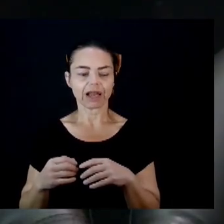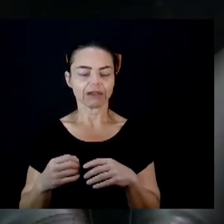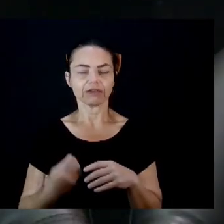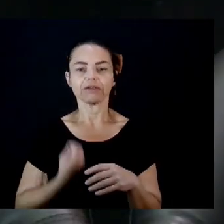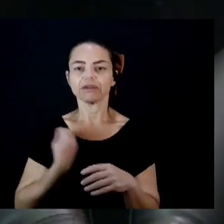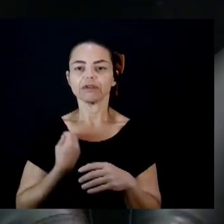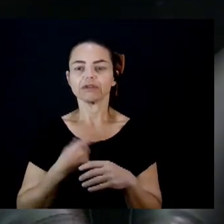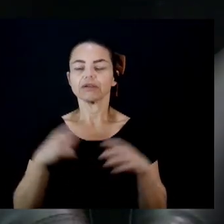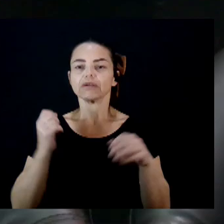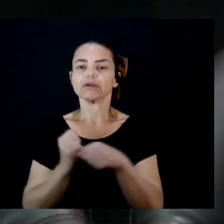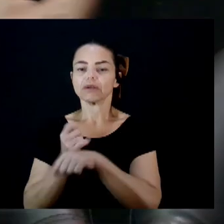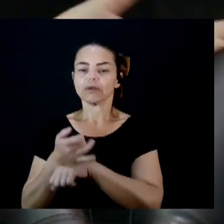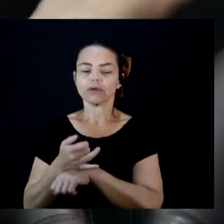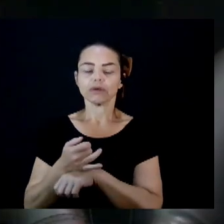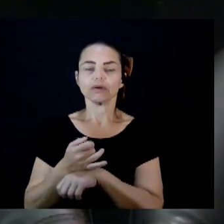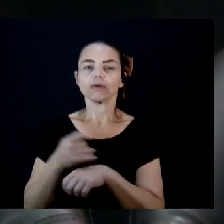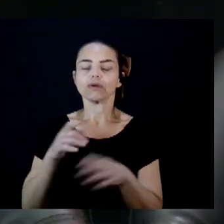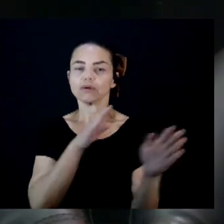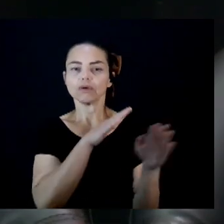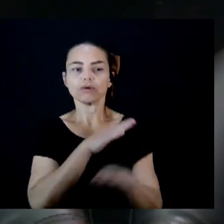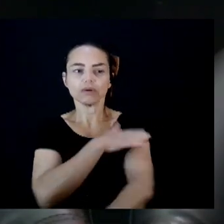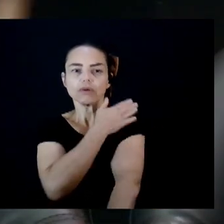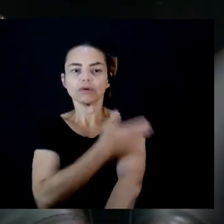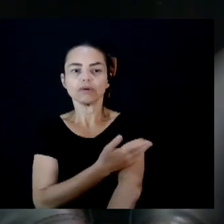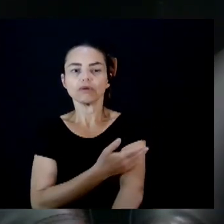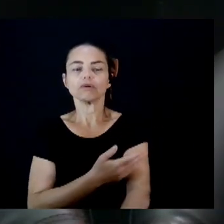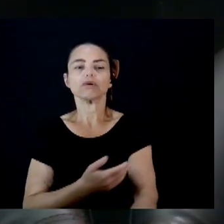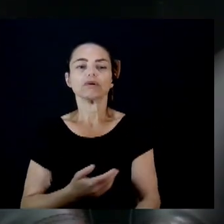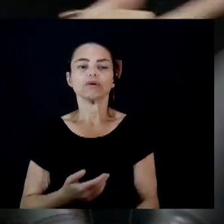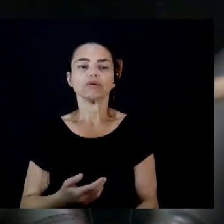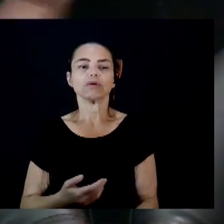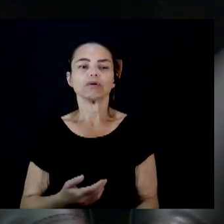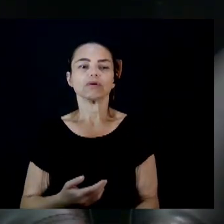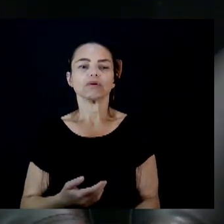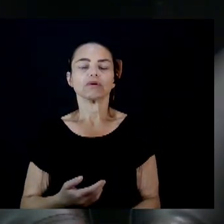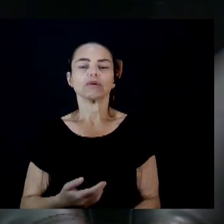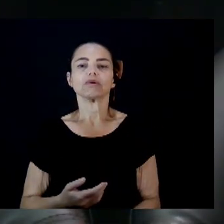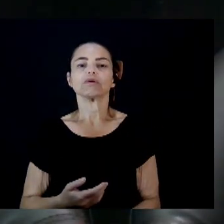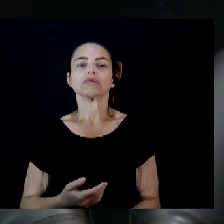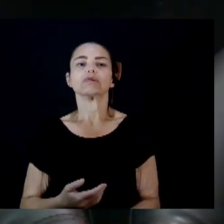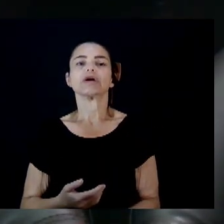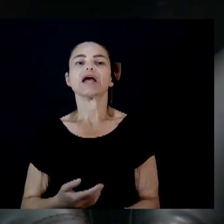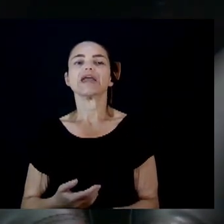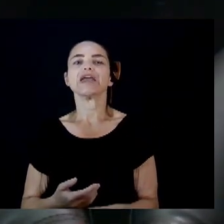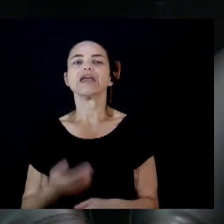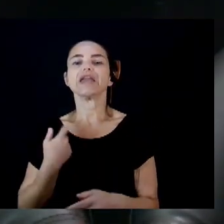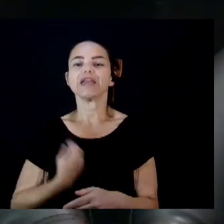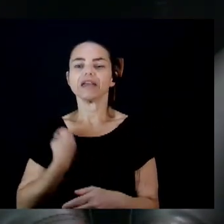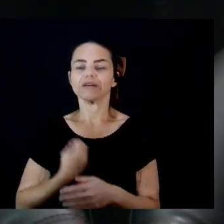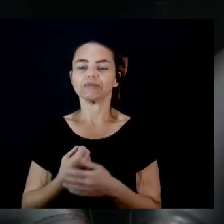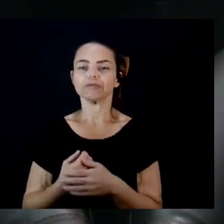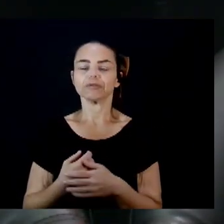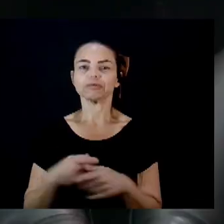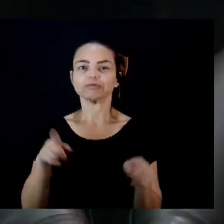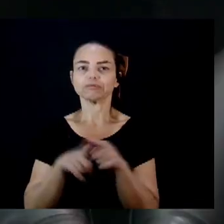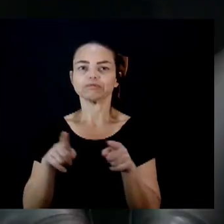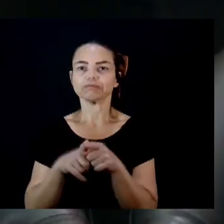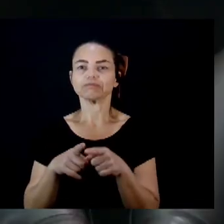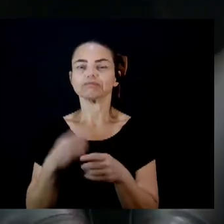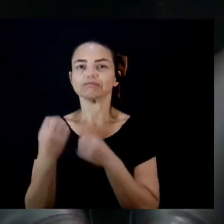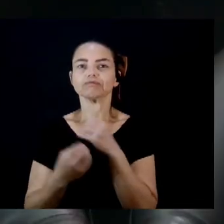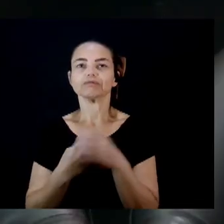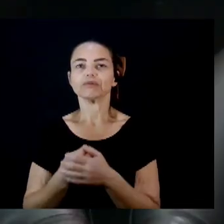longo do dia todo. Então, se ao longo do dia todo o teu parceiro não te mandou uma mensagem, não quer saber como é que você tá, não